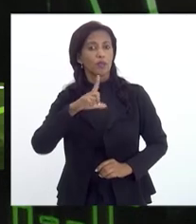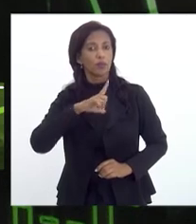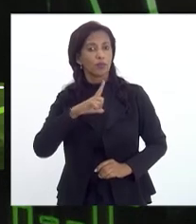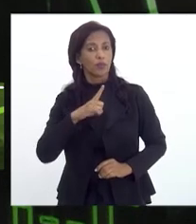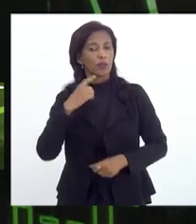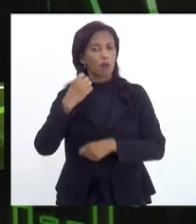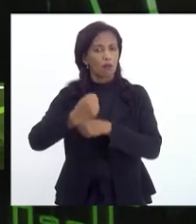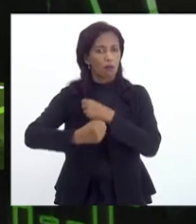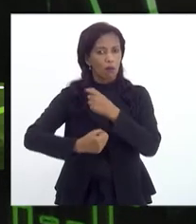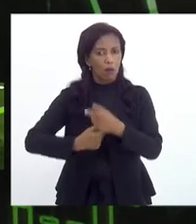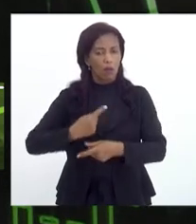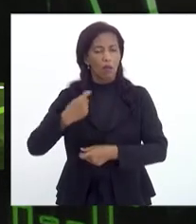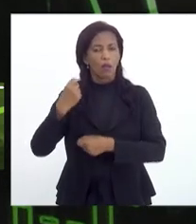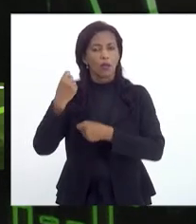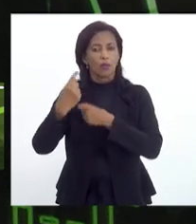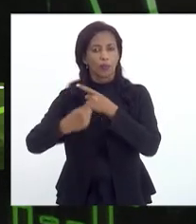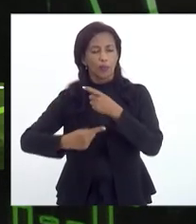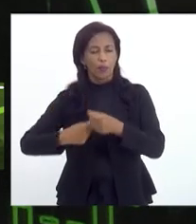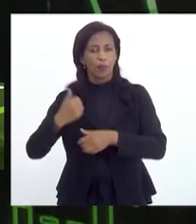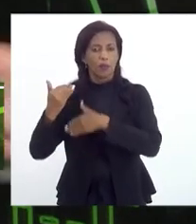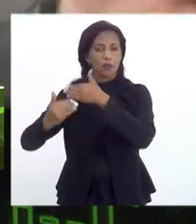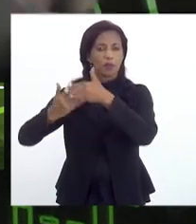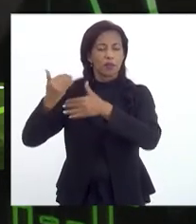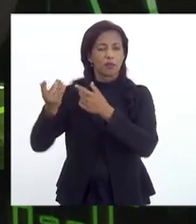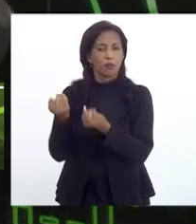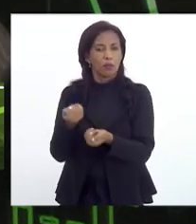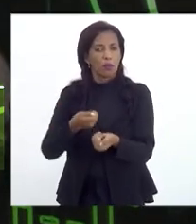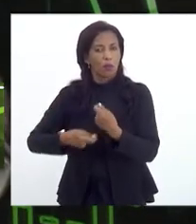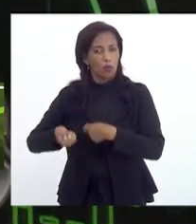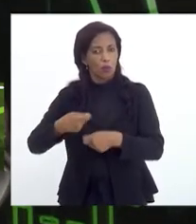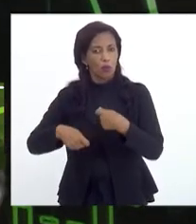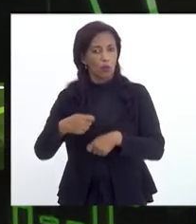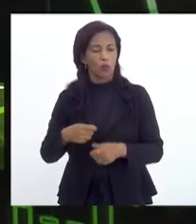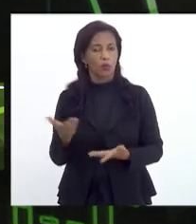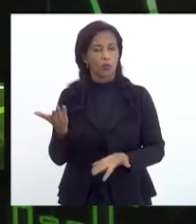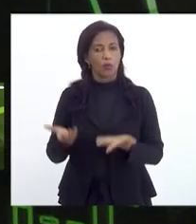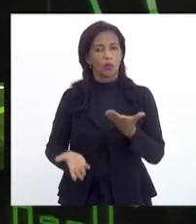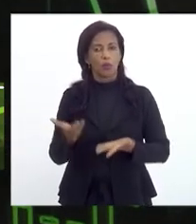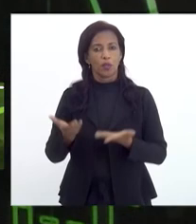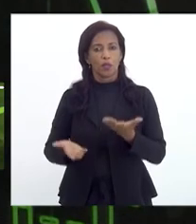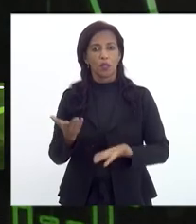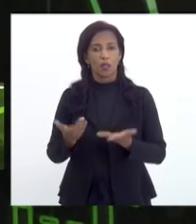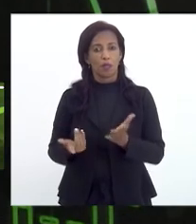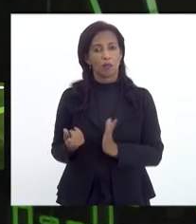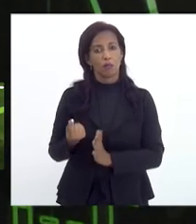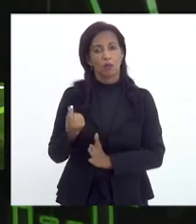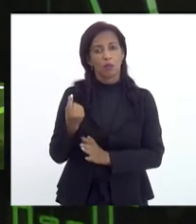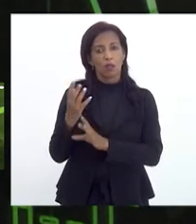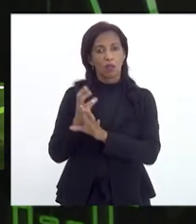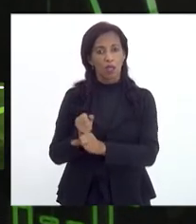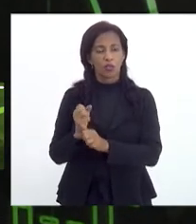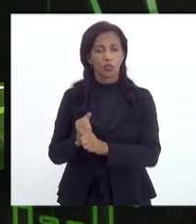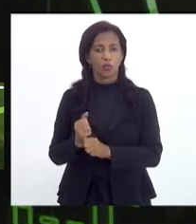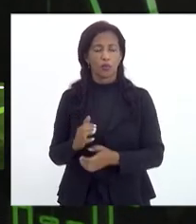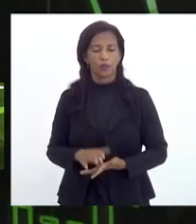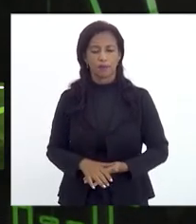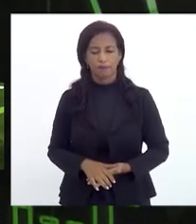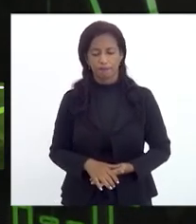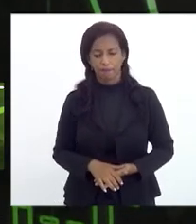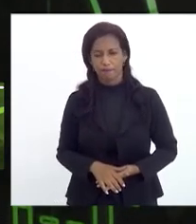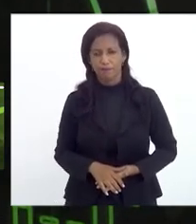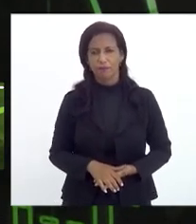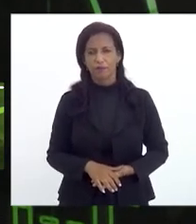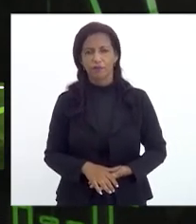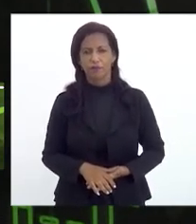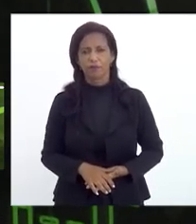Para que isso Possa permitir O desenvolvimento econômico E o reequilíbrio Das contas Aumentando a arrecadação Secretário Desculpe Dez segundos